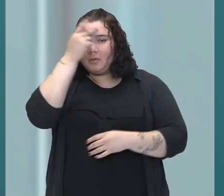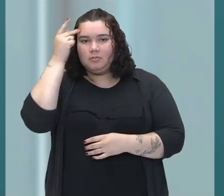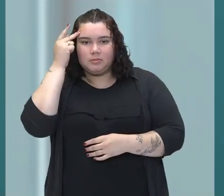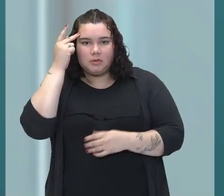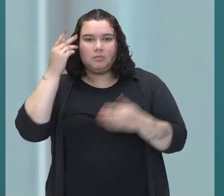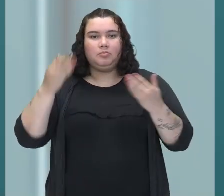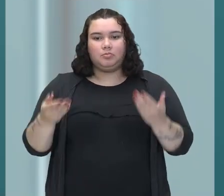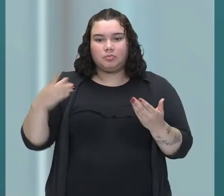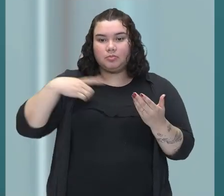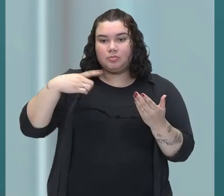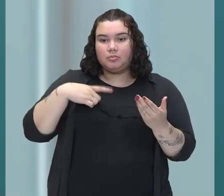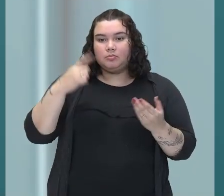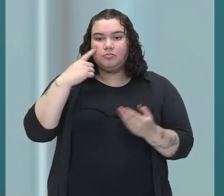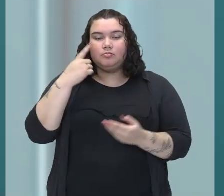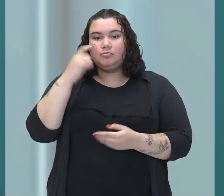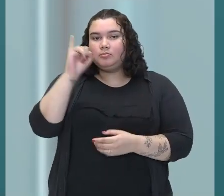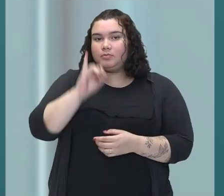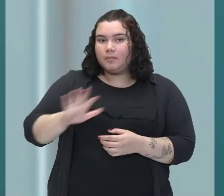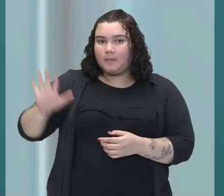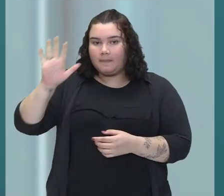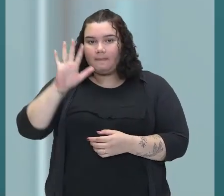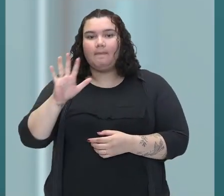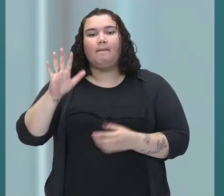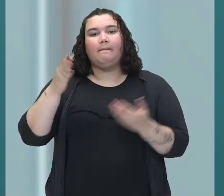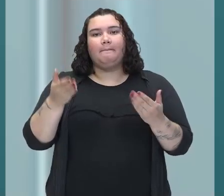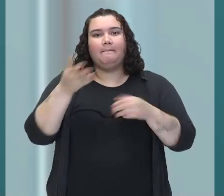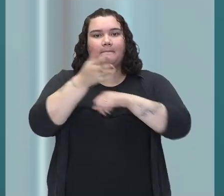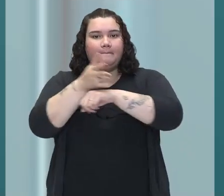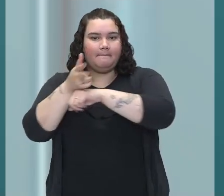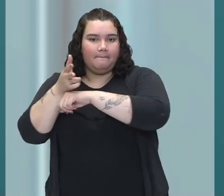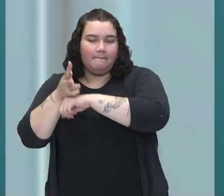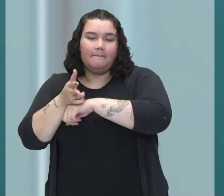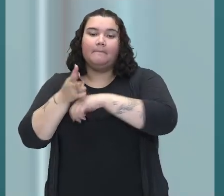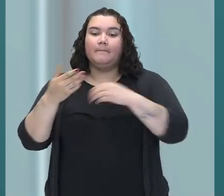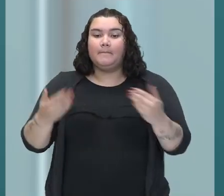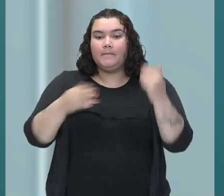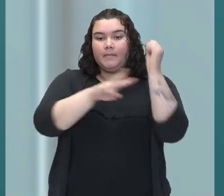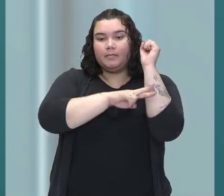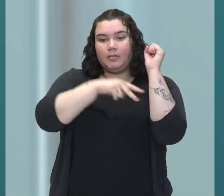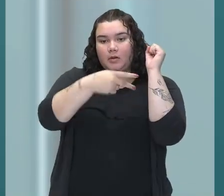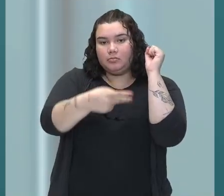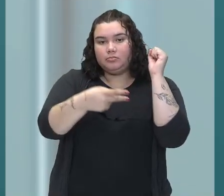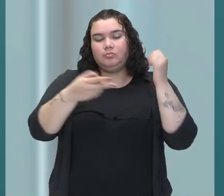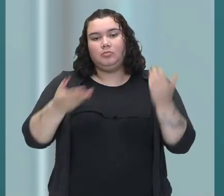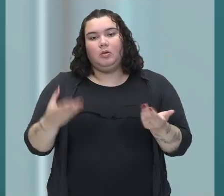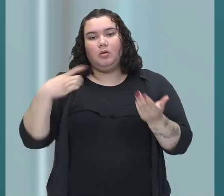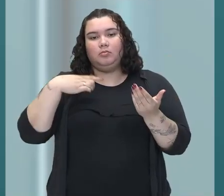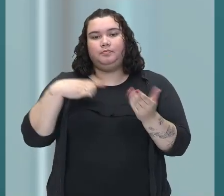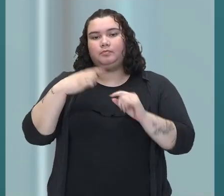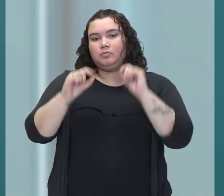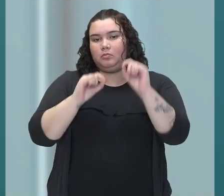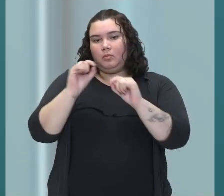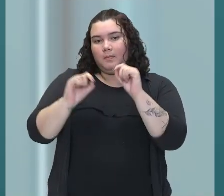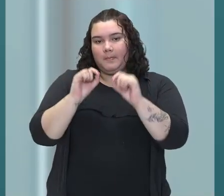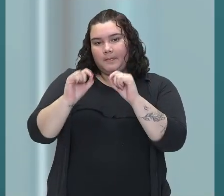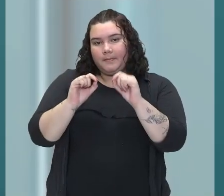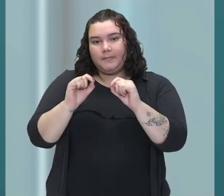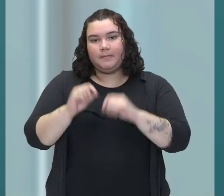para ver aquelas imagens, aqueles vídeos, e aí, consequentemente, induz, né,